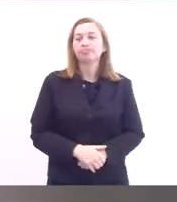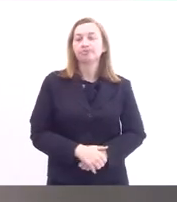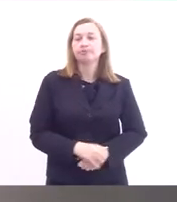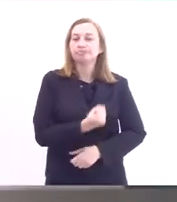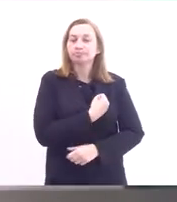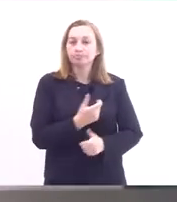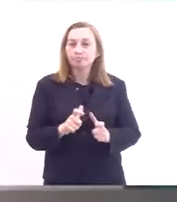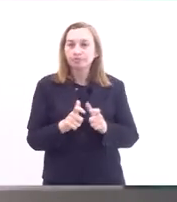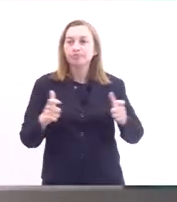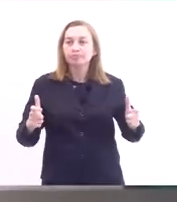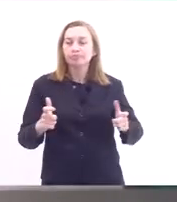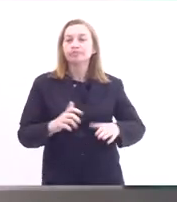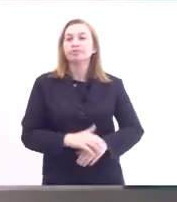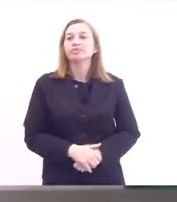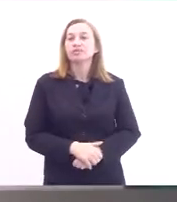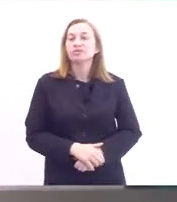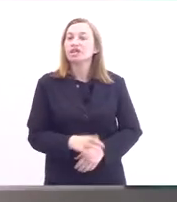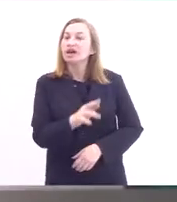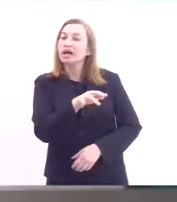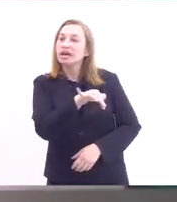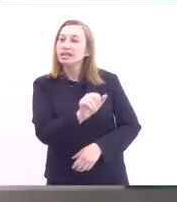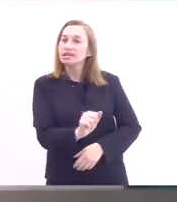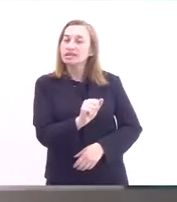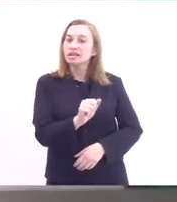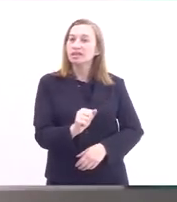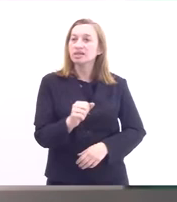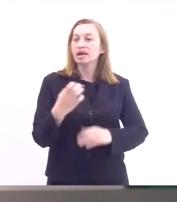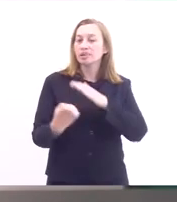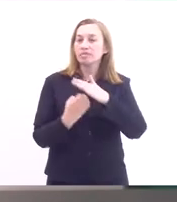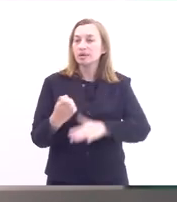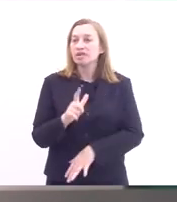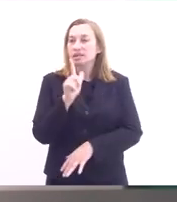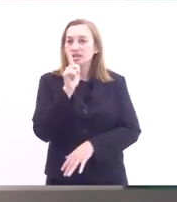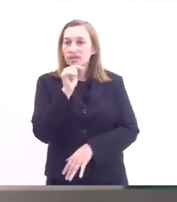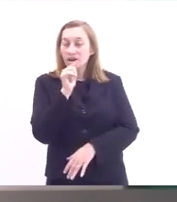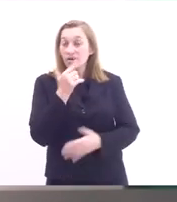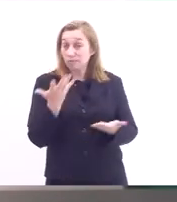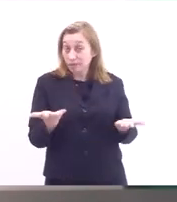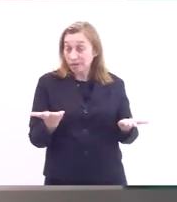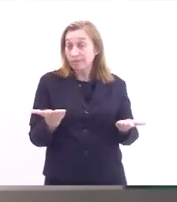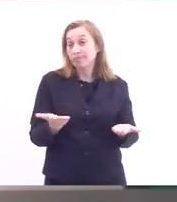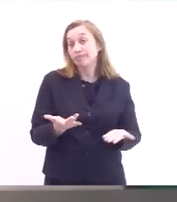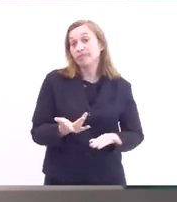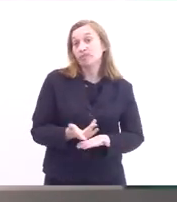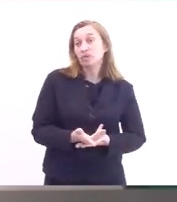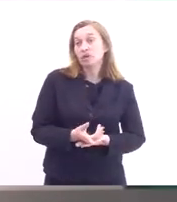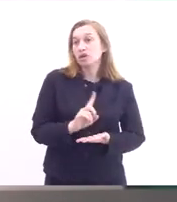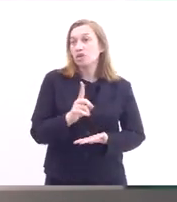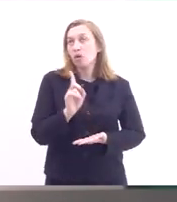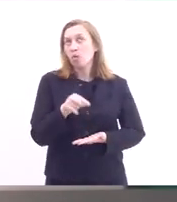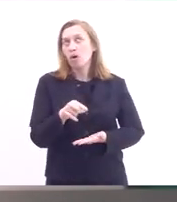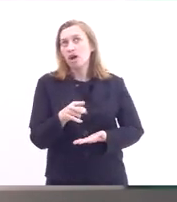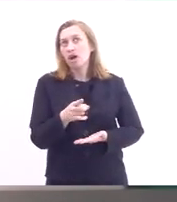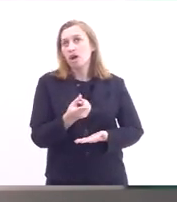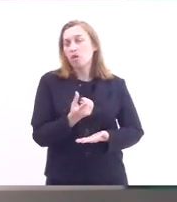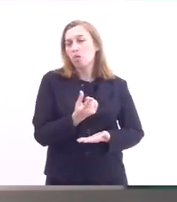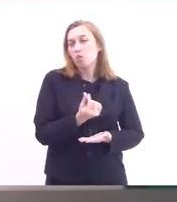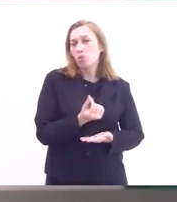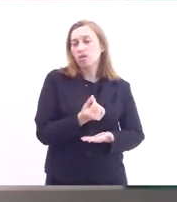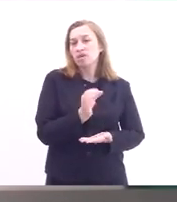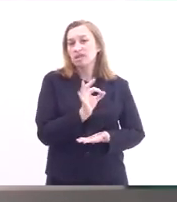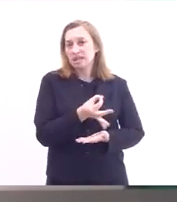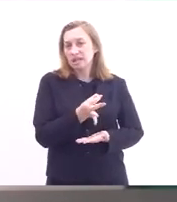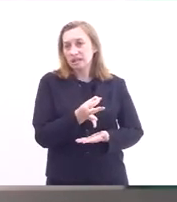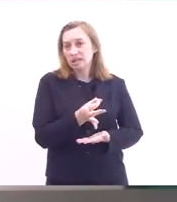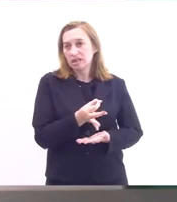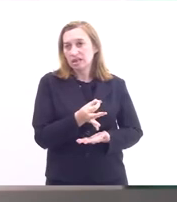aumento. A receita da SESDAI é episódica, né? Não é uma receita corrente, é